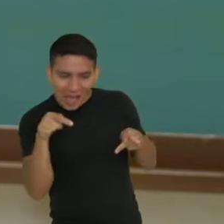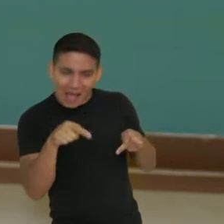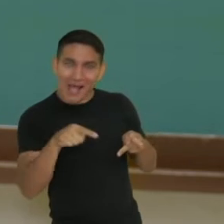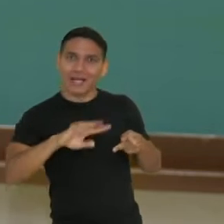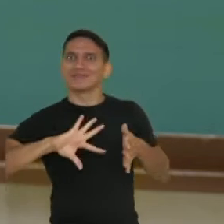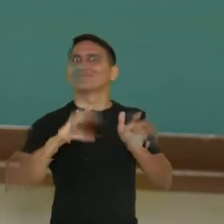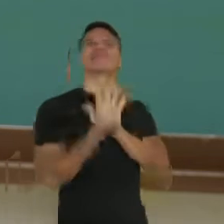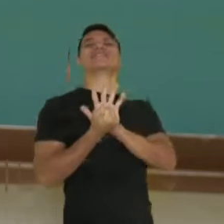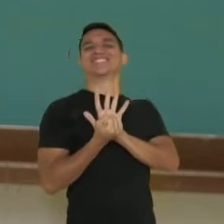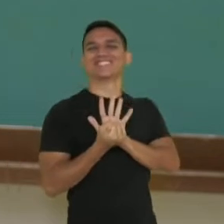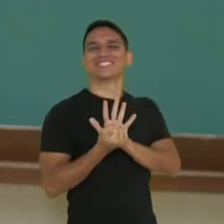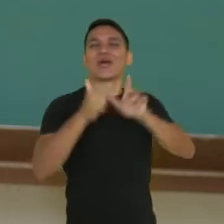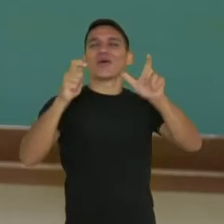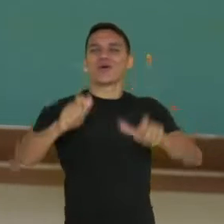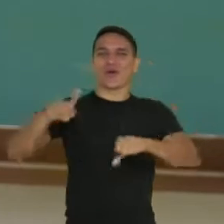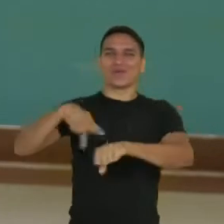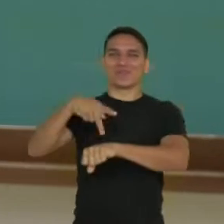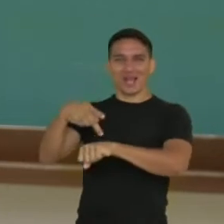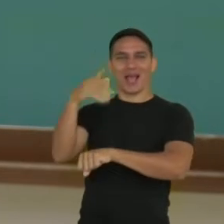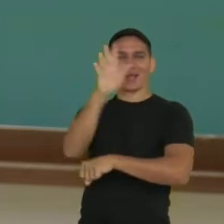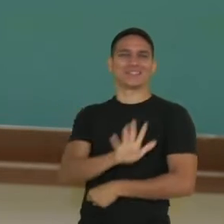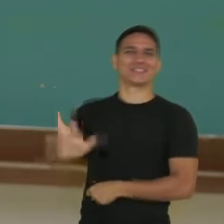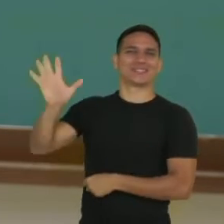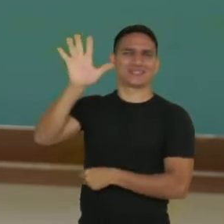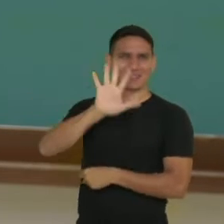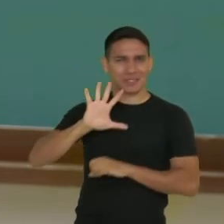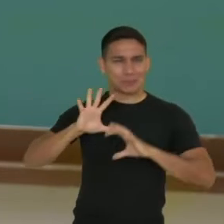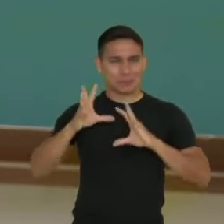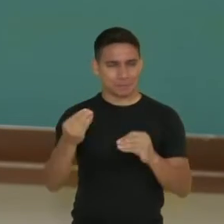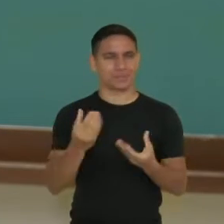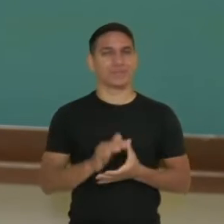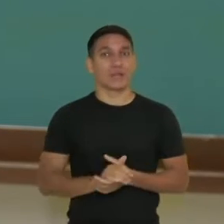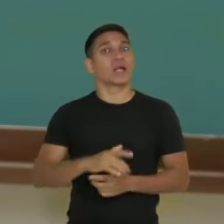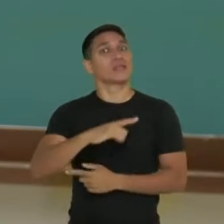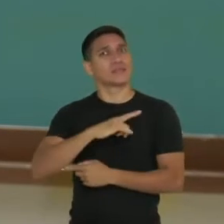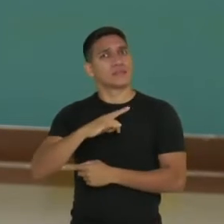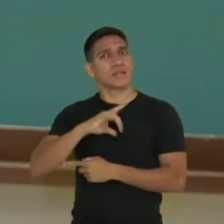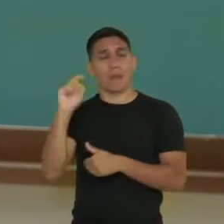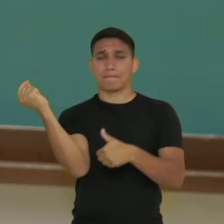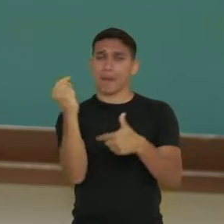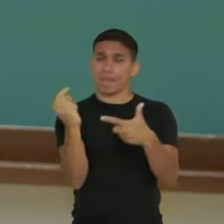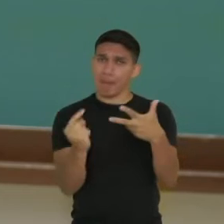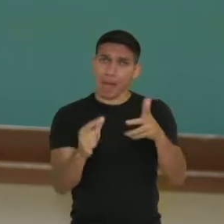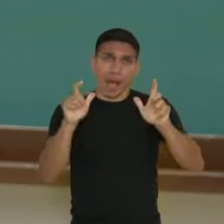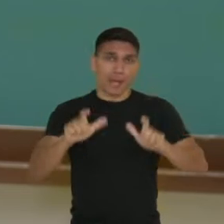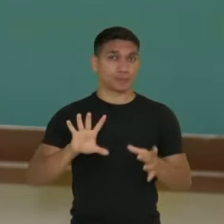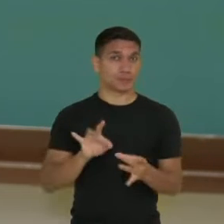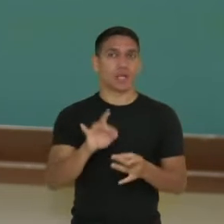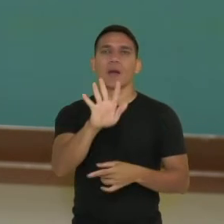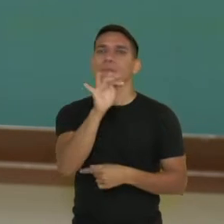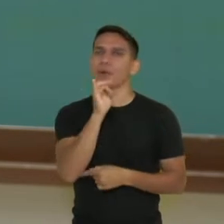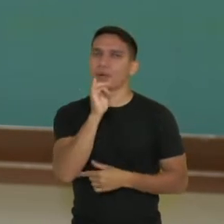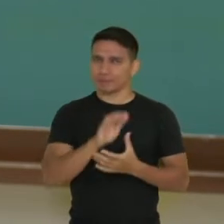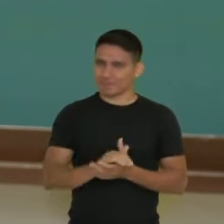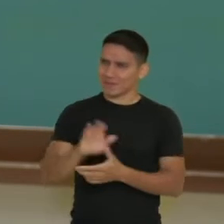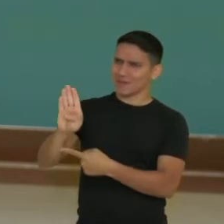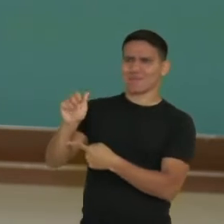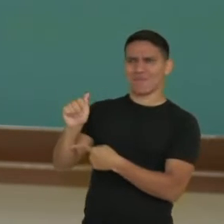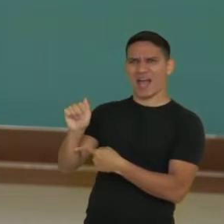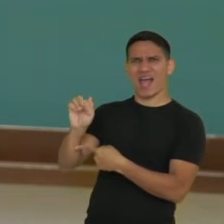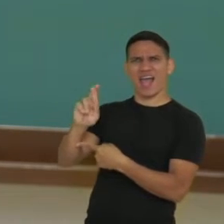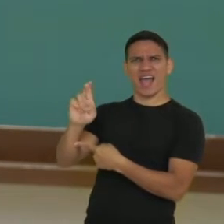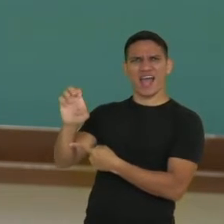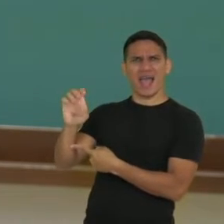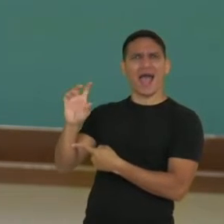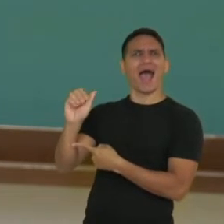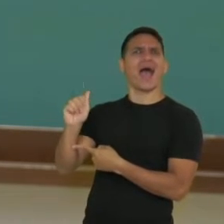nacionais. Então existe assim um grande componente aí local. Por exemplo, o barreado, né, é um prato